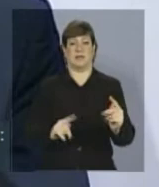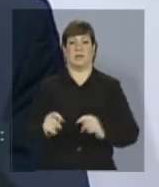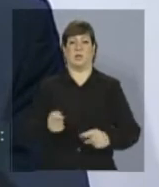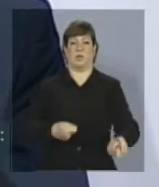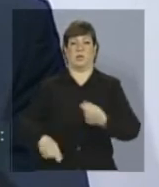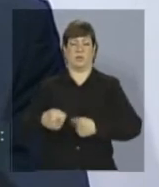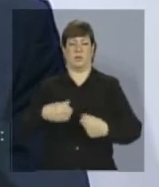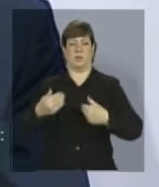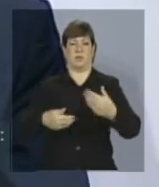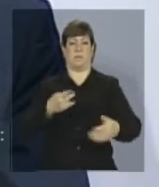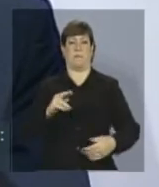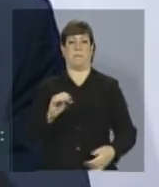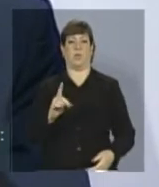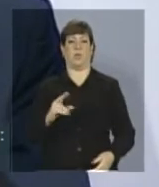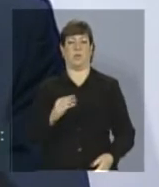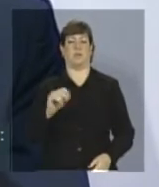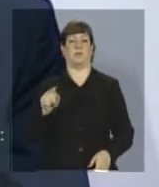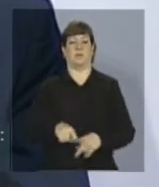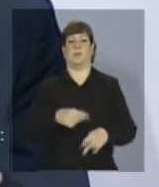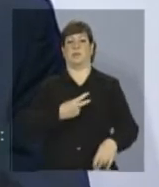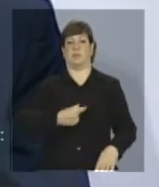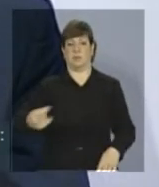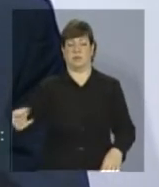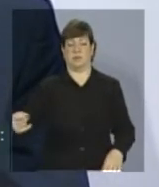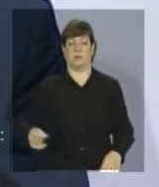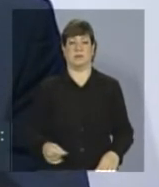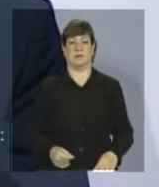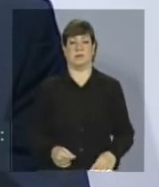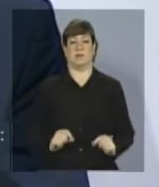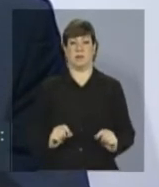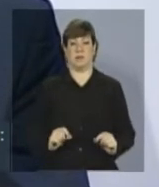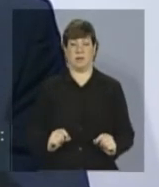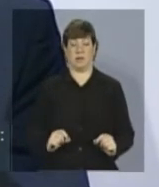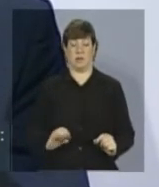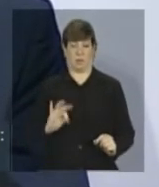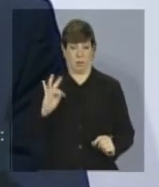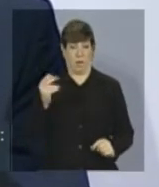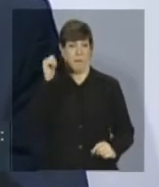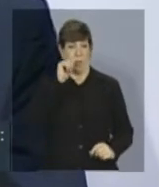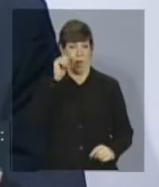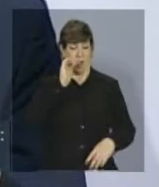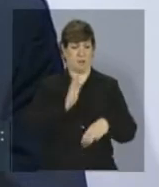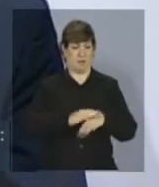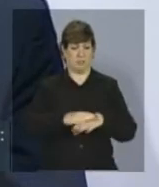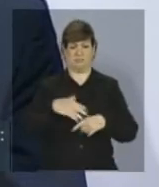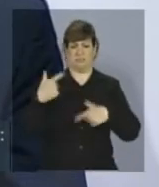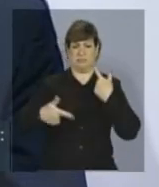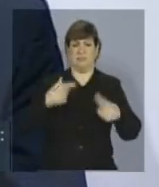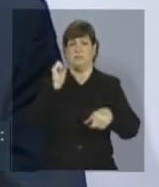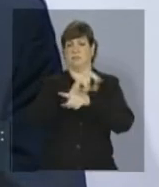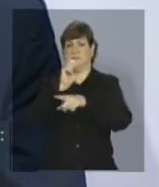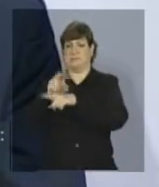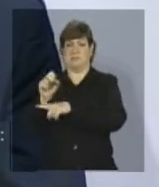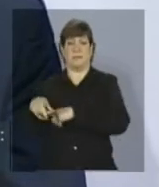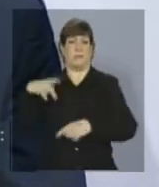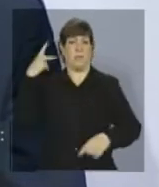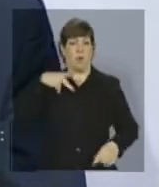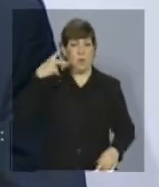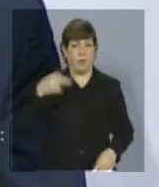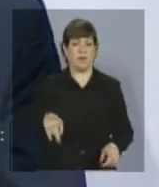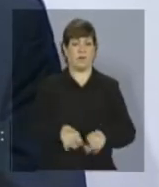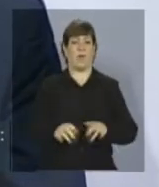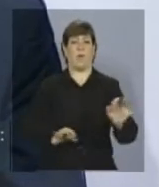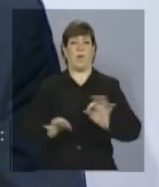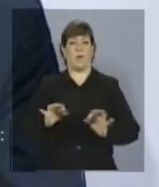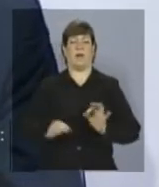e na produção sustentável. Então, o protagonismo das mulheres na política, no nosso setor e na organização econômica